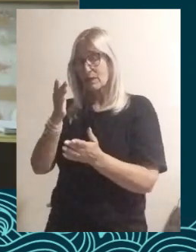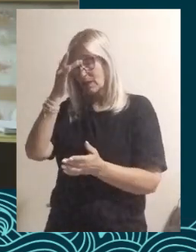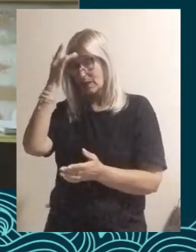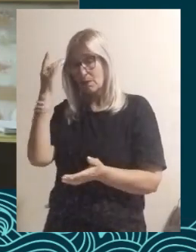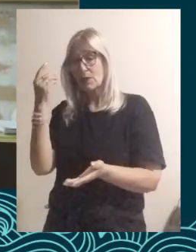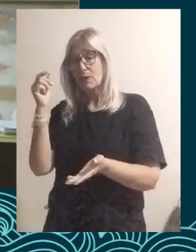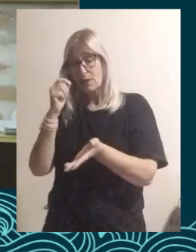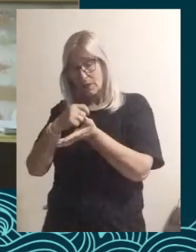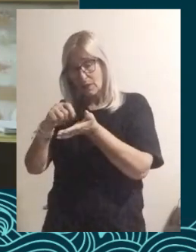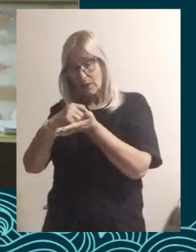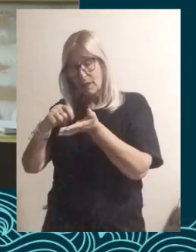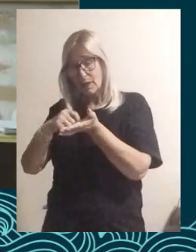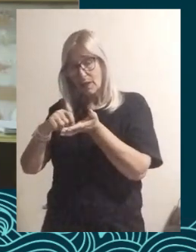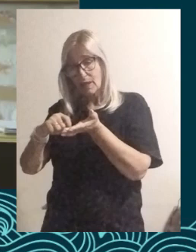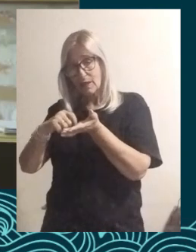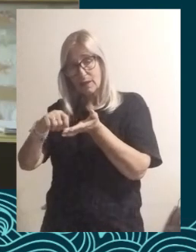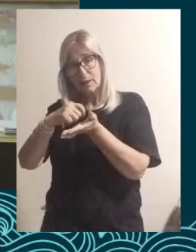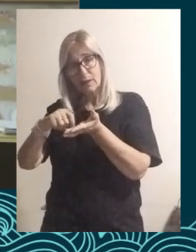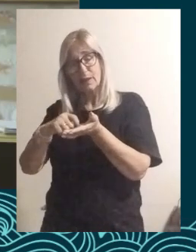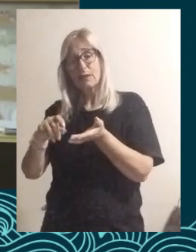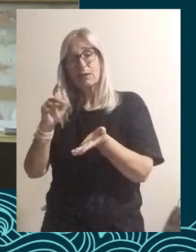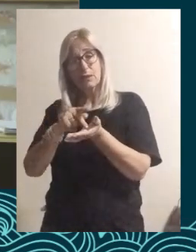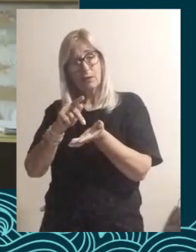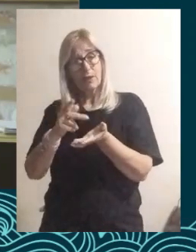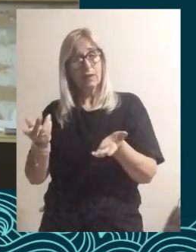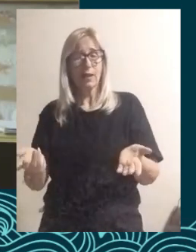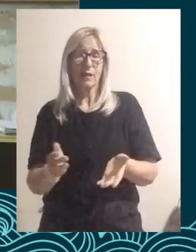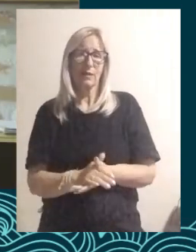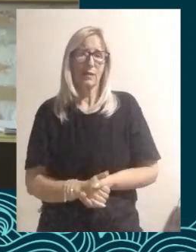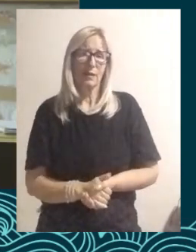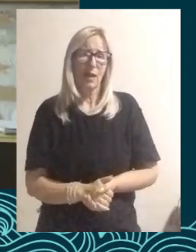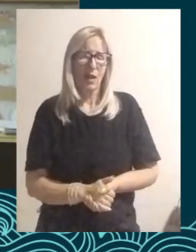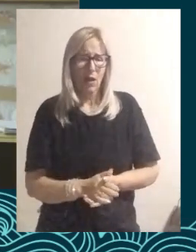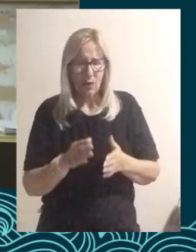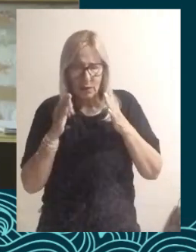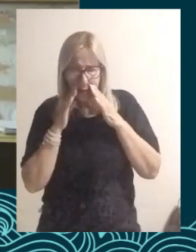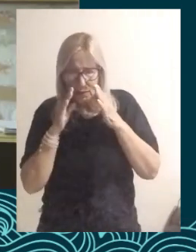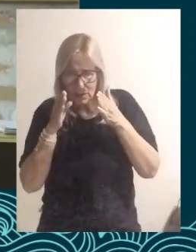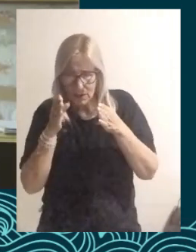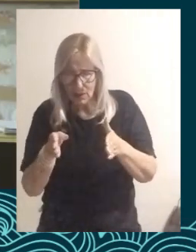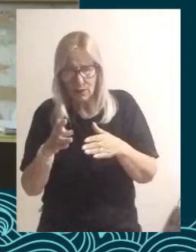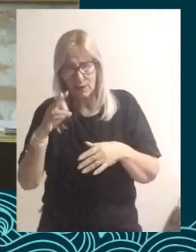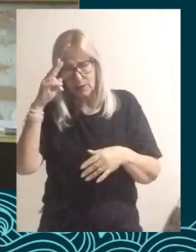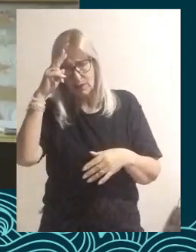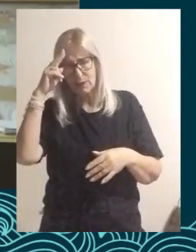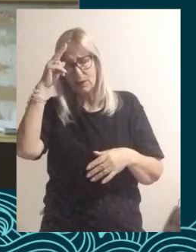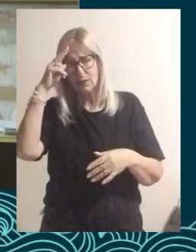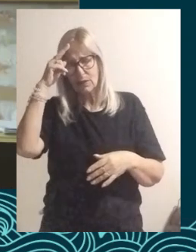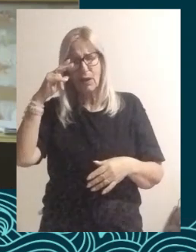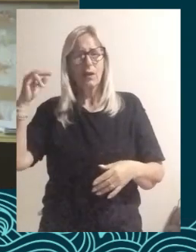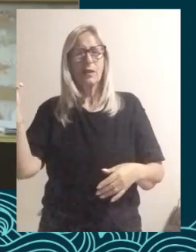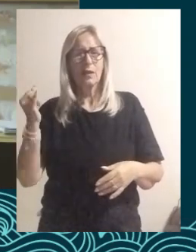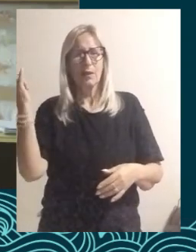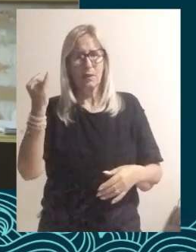com livros de escritores, né? E aí eu penso que quando a gente consegue visualizar a